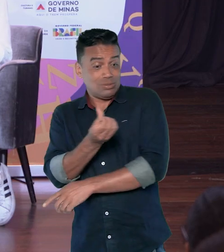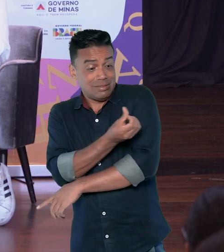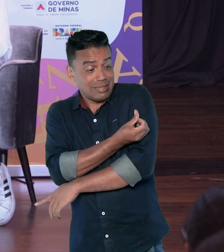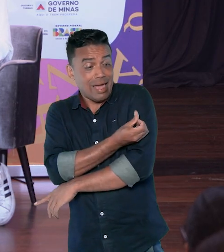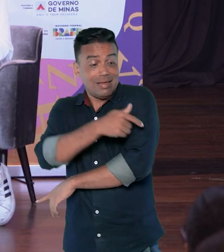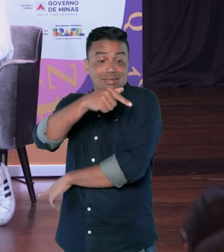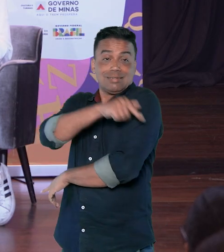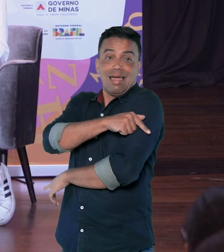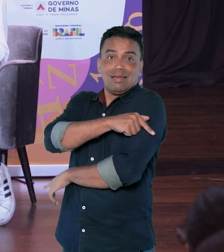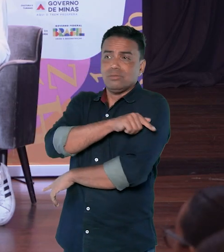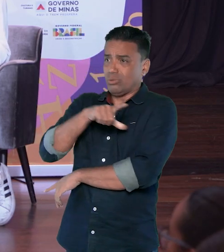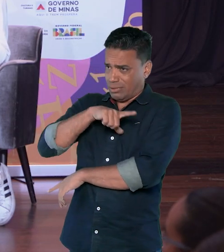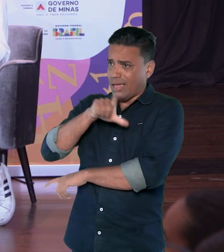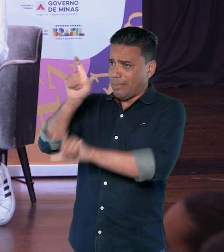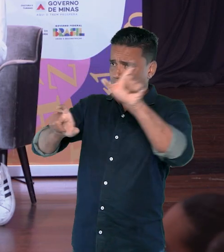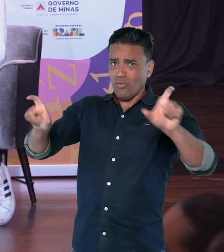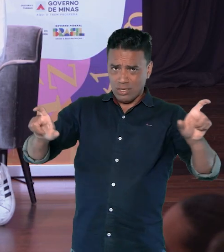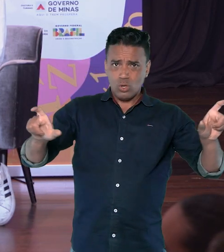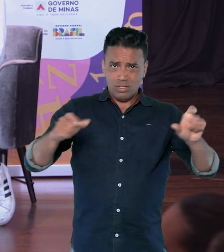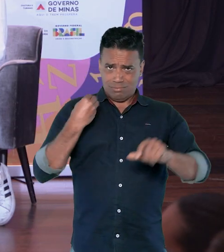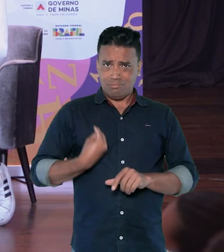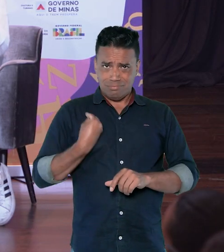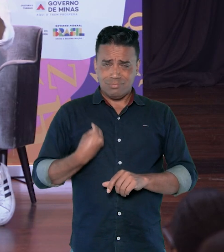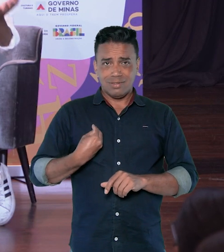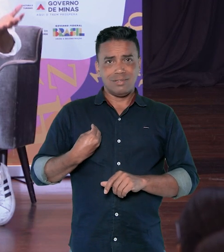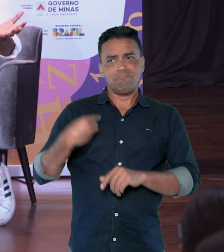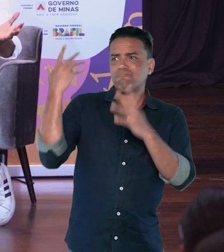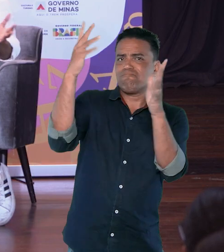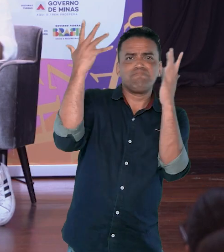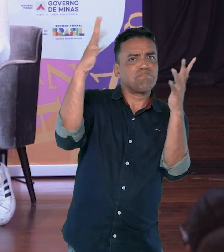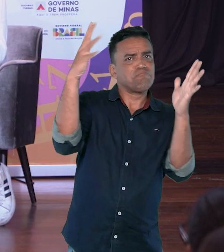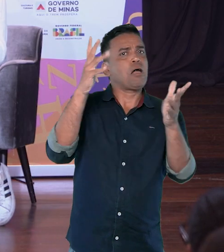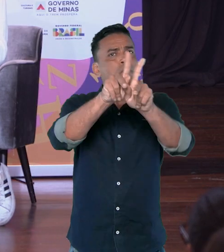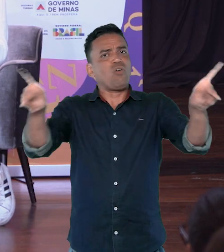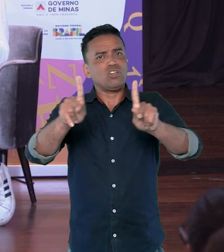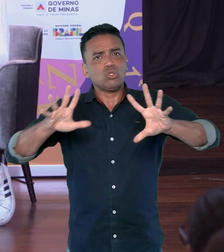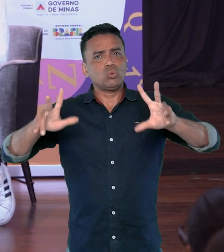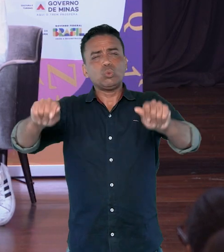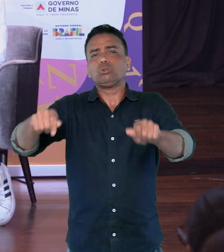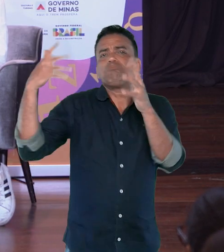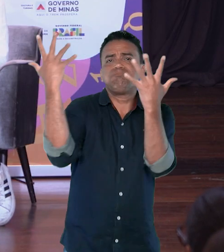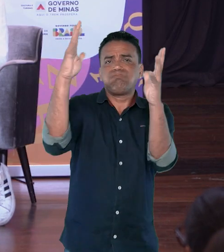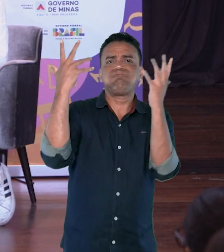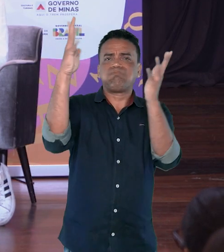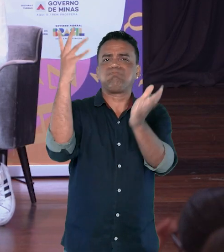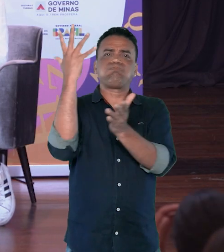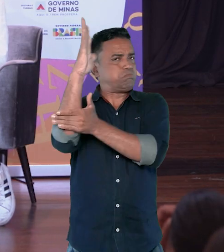ano. Tem professor aqui? Então, uma salva de palmas aí para os professores.